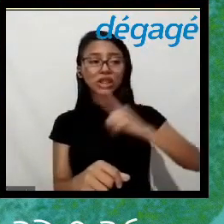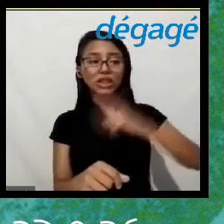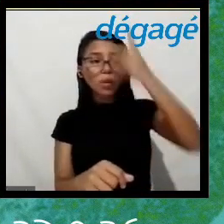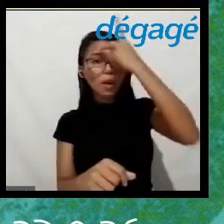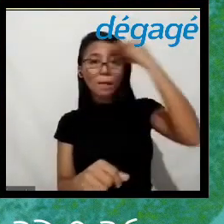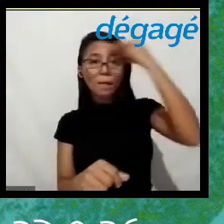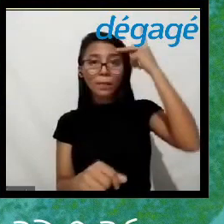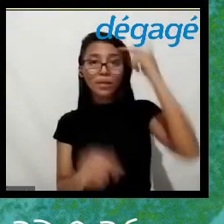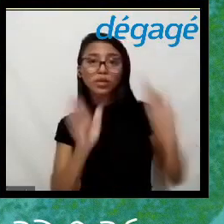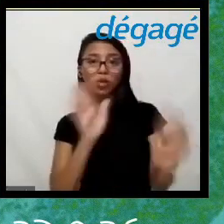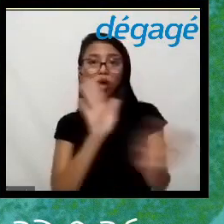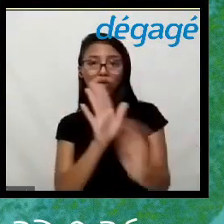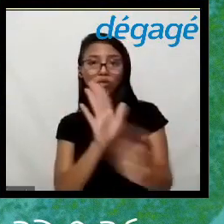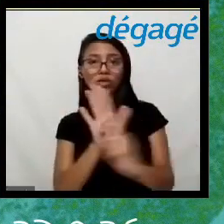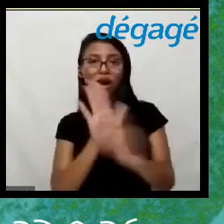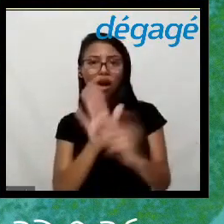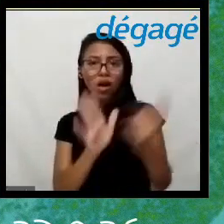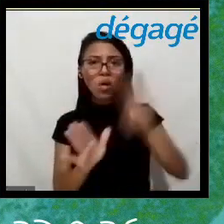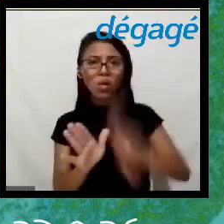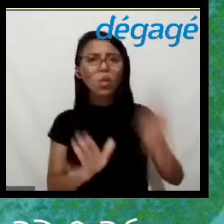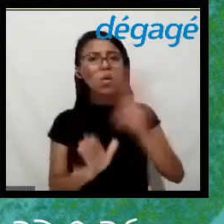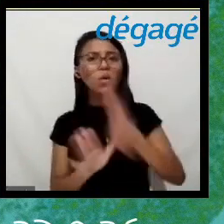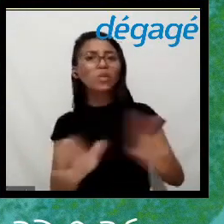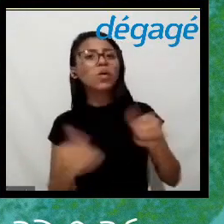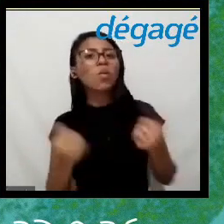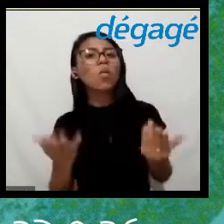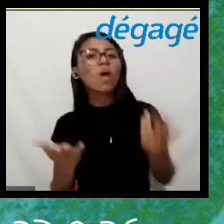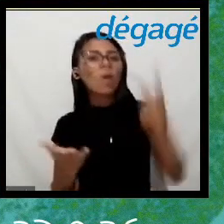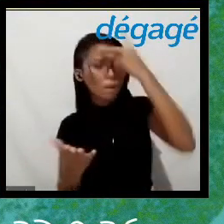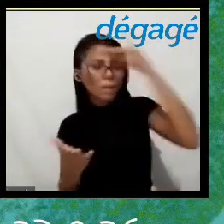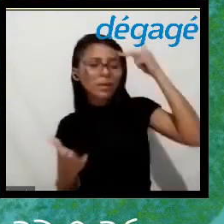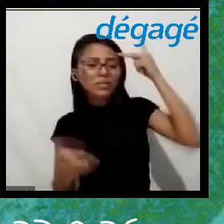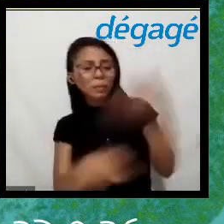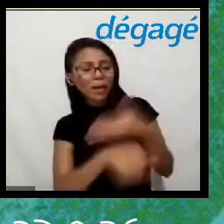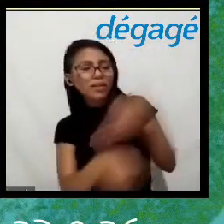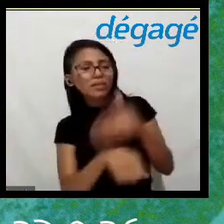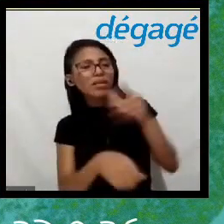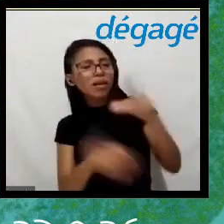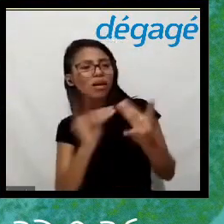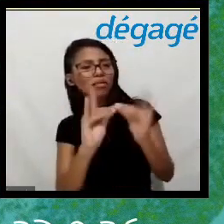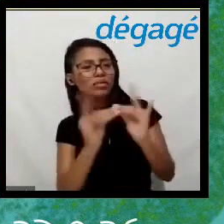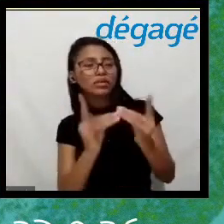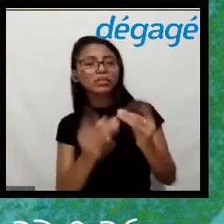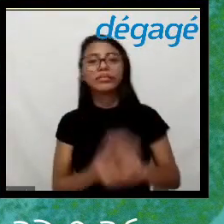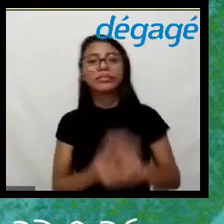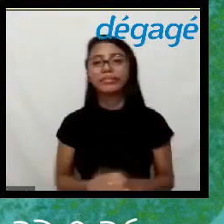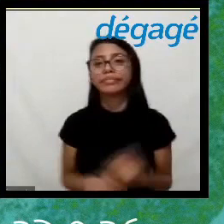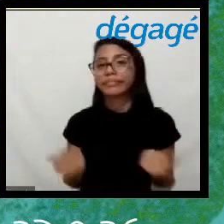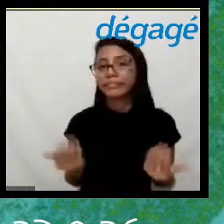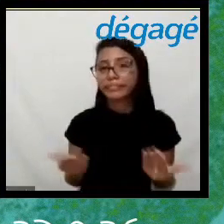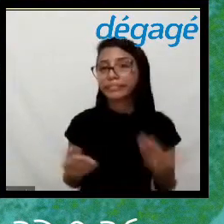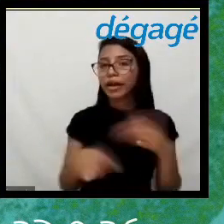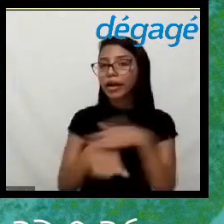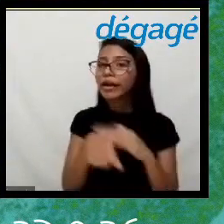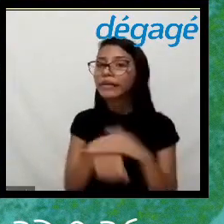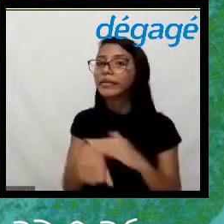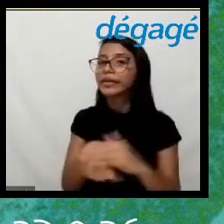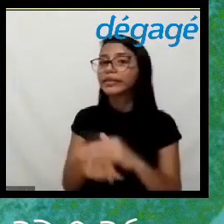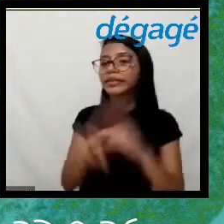nossa oficina. Então, após uma conversa sobre o projeto, sobre os preconceitos, né, que a gente passa